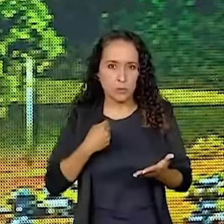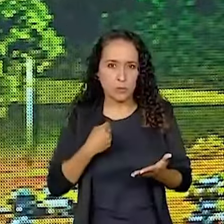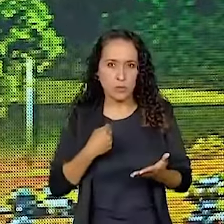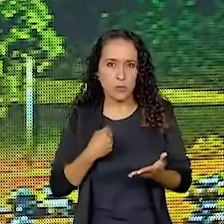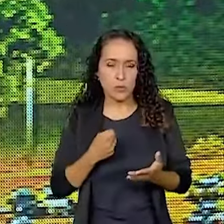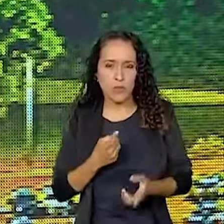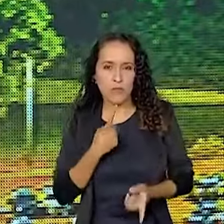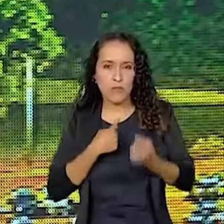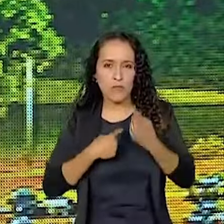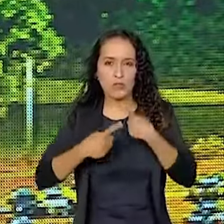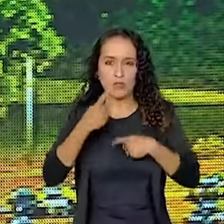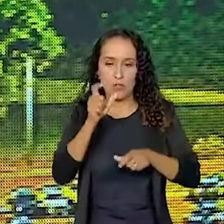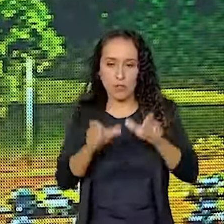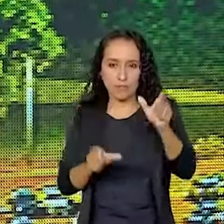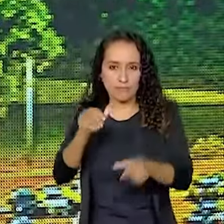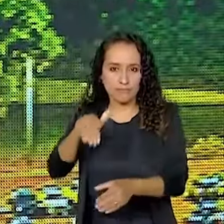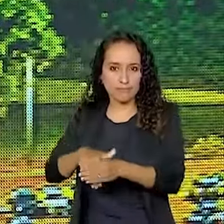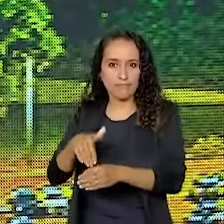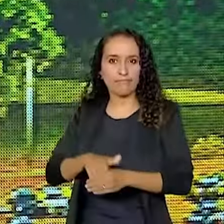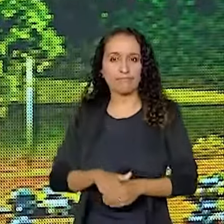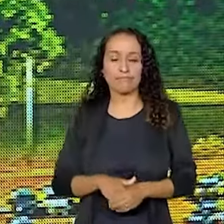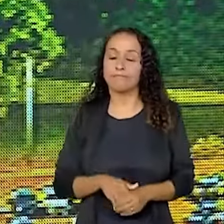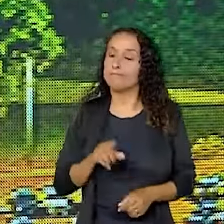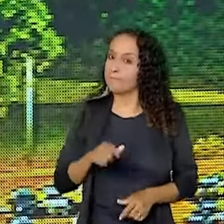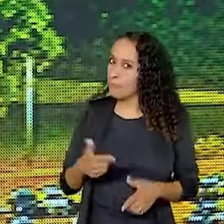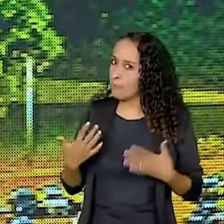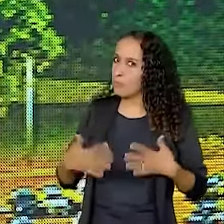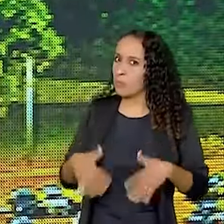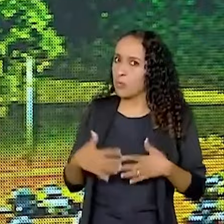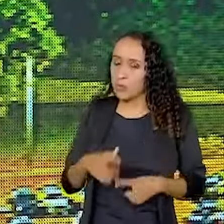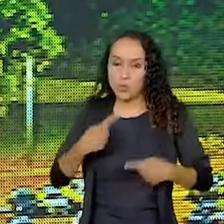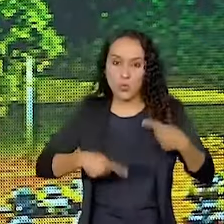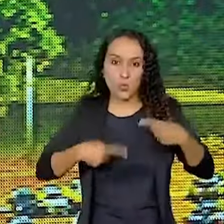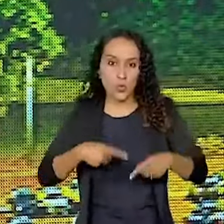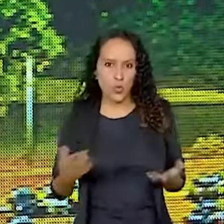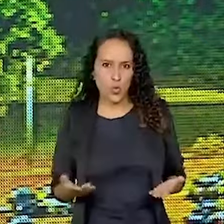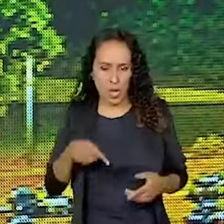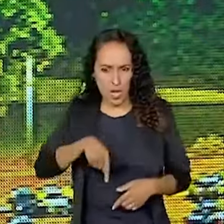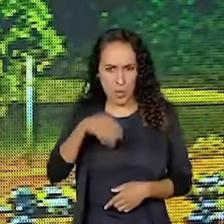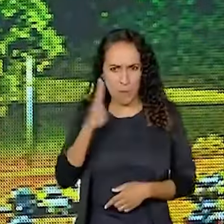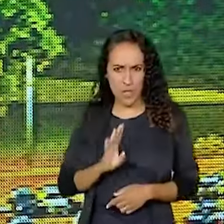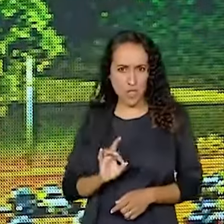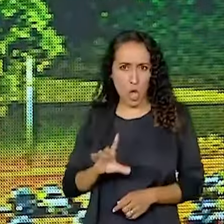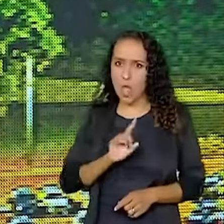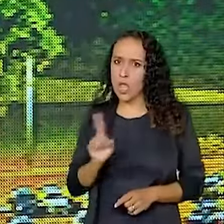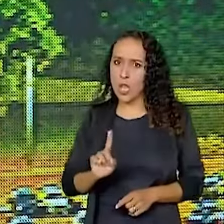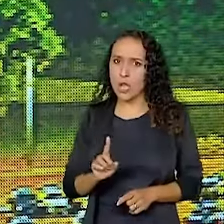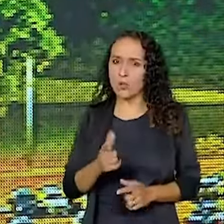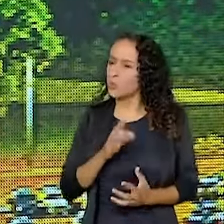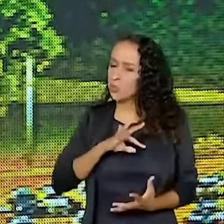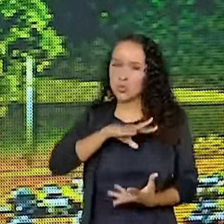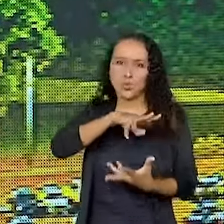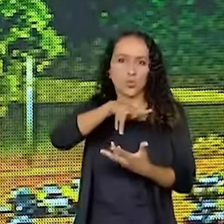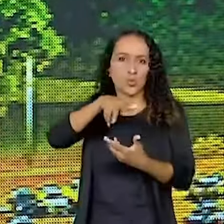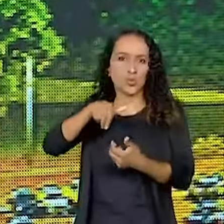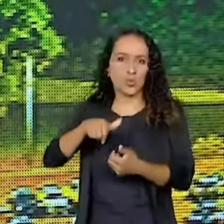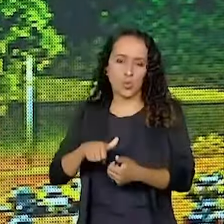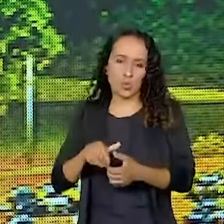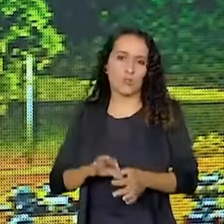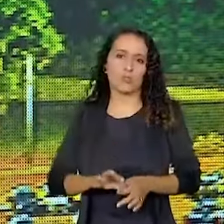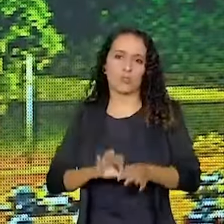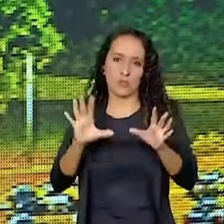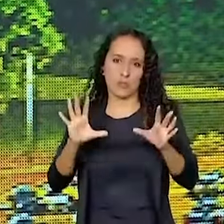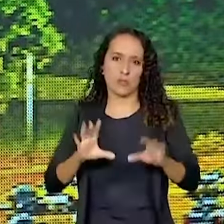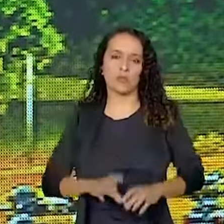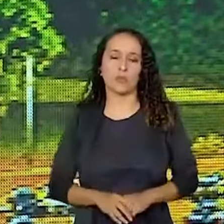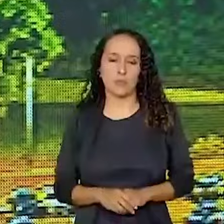da vontade do eleitorado é um problema atual discutido não só no Brasil, discutido em todas as democracias.